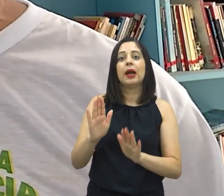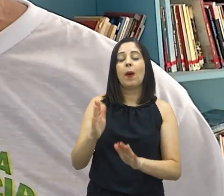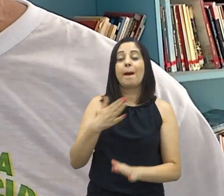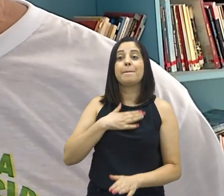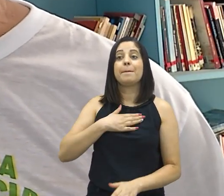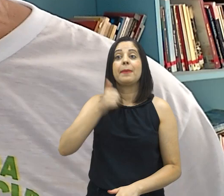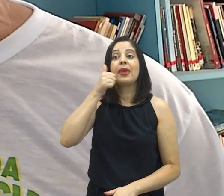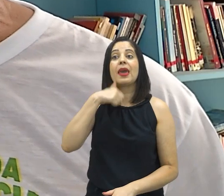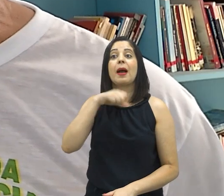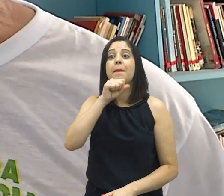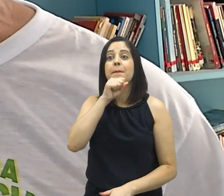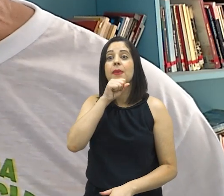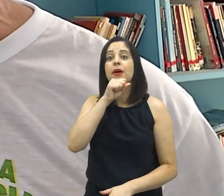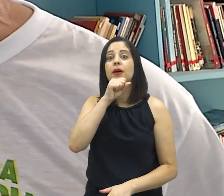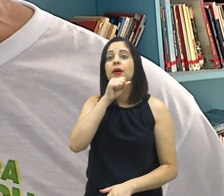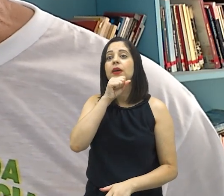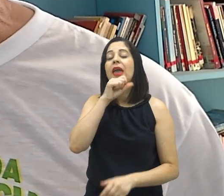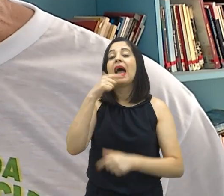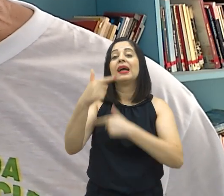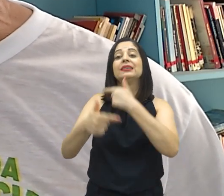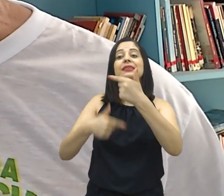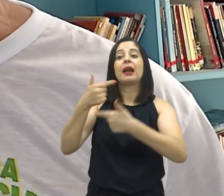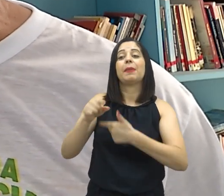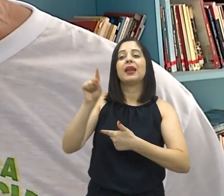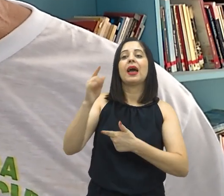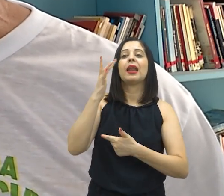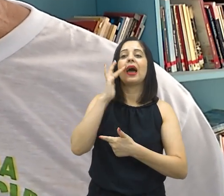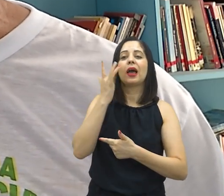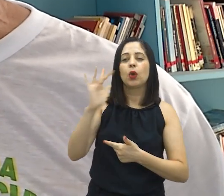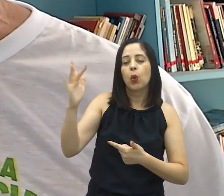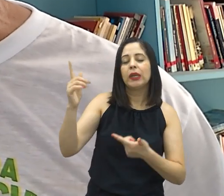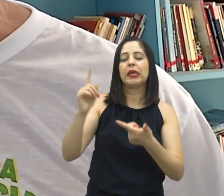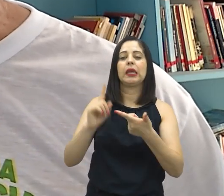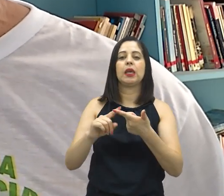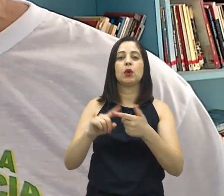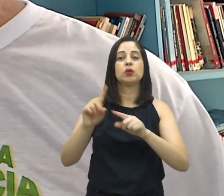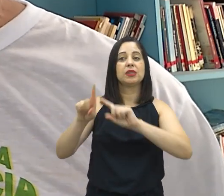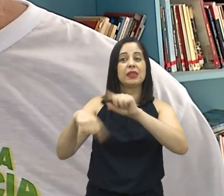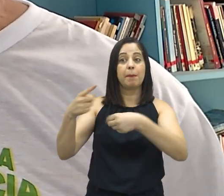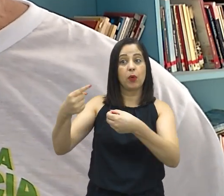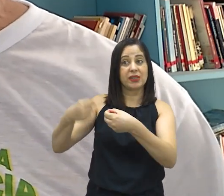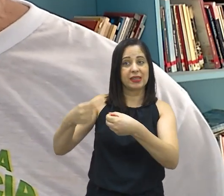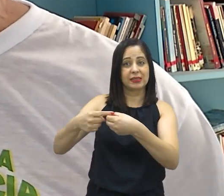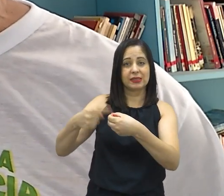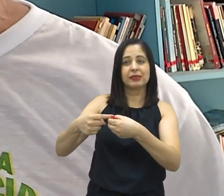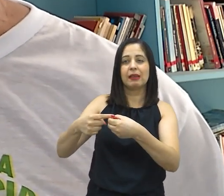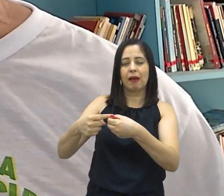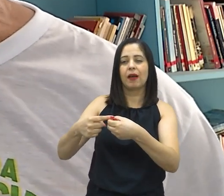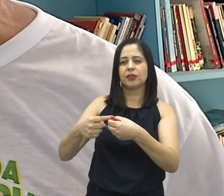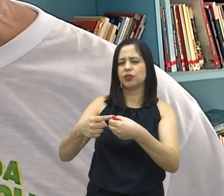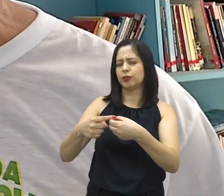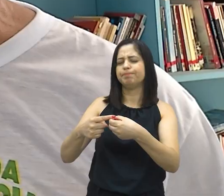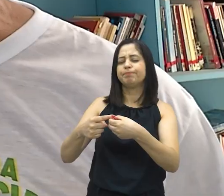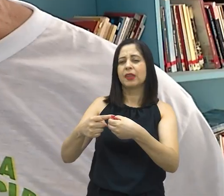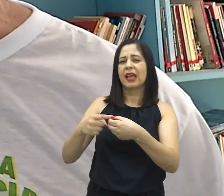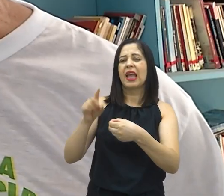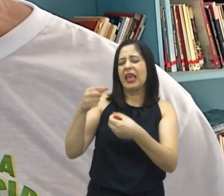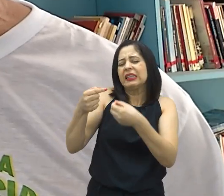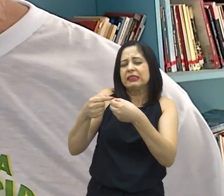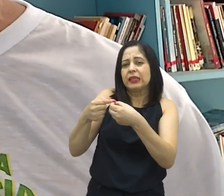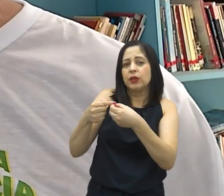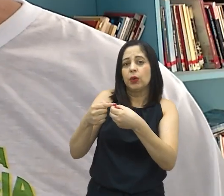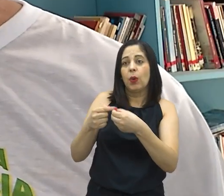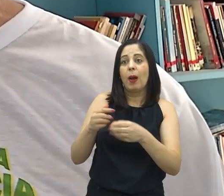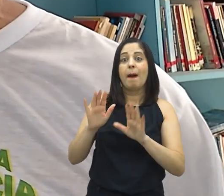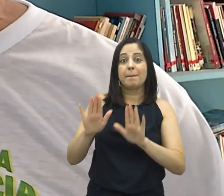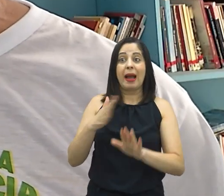ela, primeiro concurso dela foi locada para Ourinhos, depois Presidente Venceslau, mas como os irmãos estavam em São Paulo, ela buscou